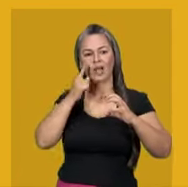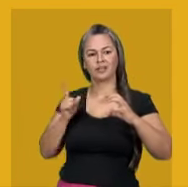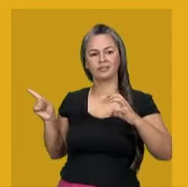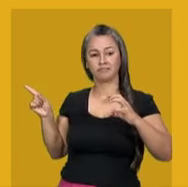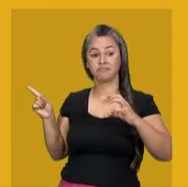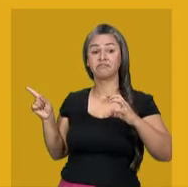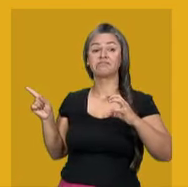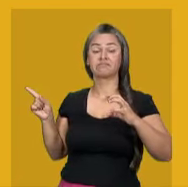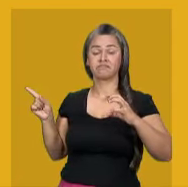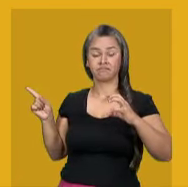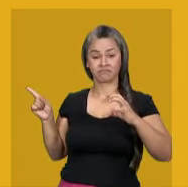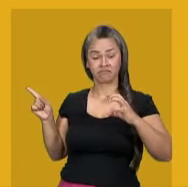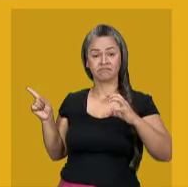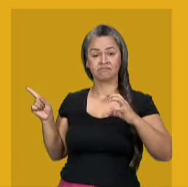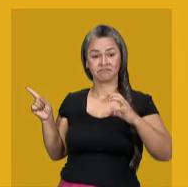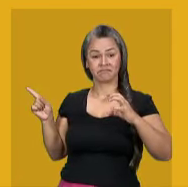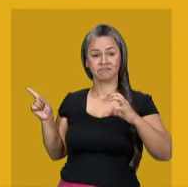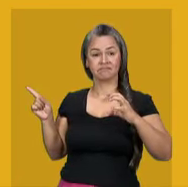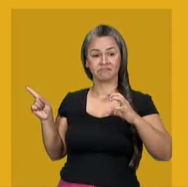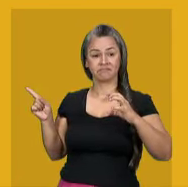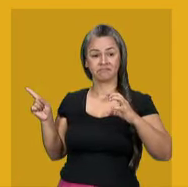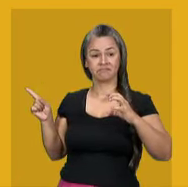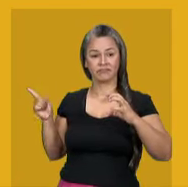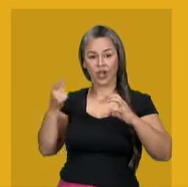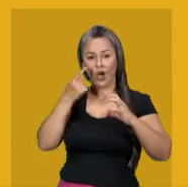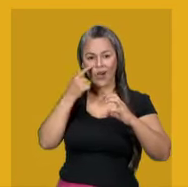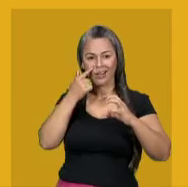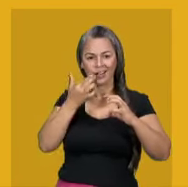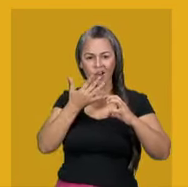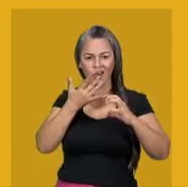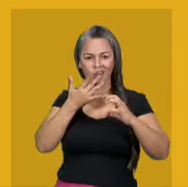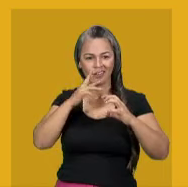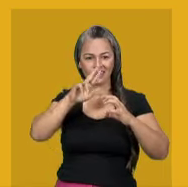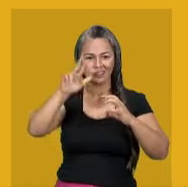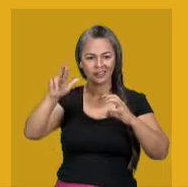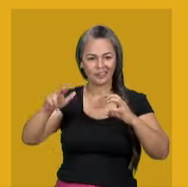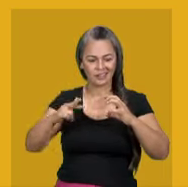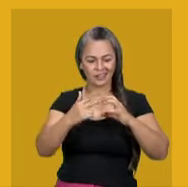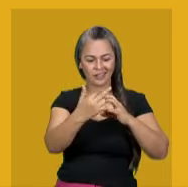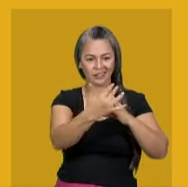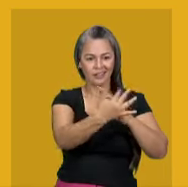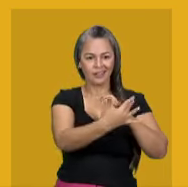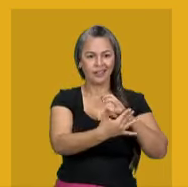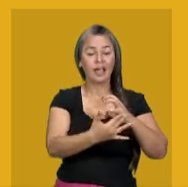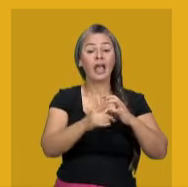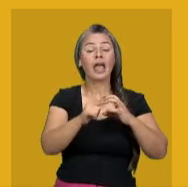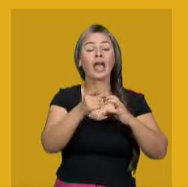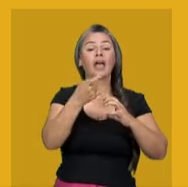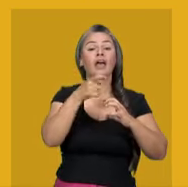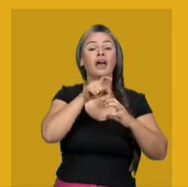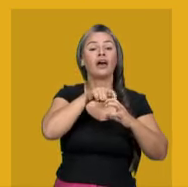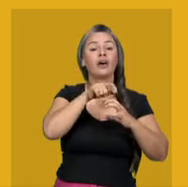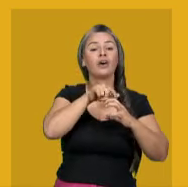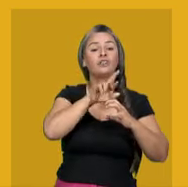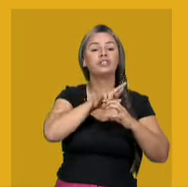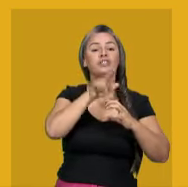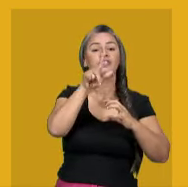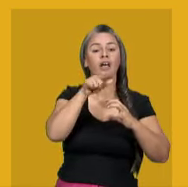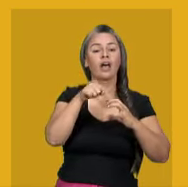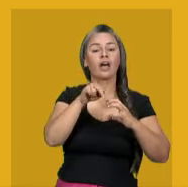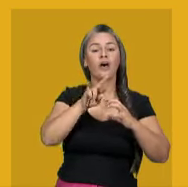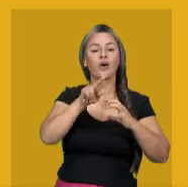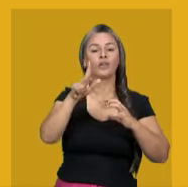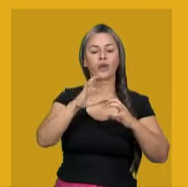uma maneira geral, essas cores aqui diferentes no crânio, cada uma é um osso diferente. Então,